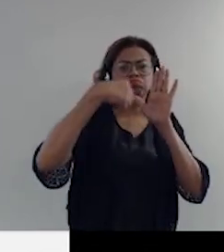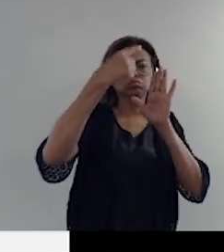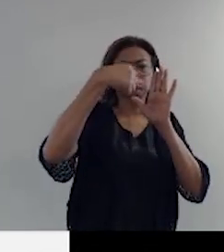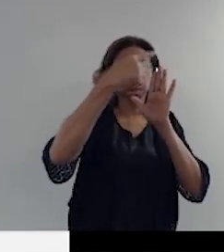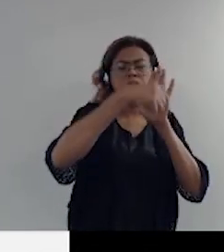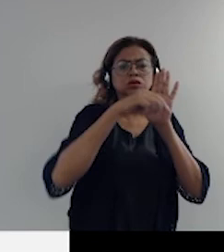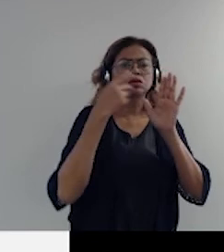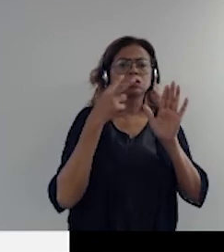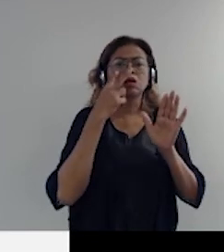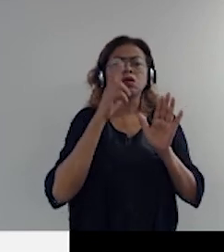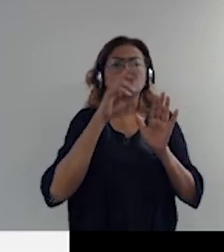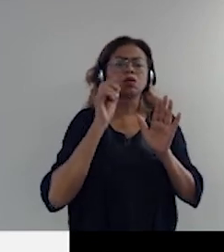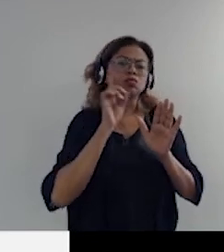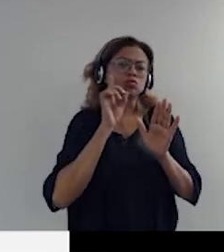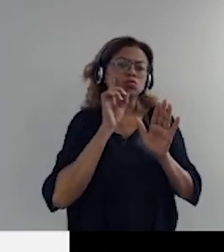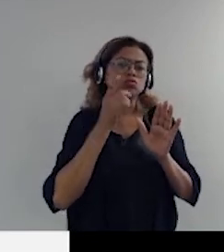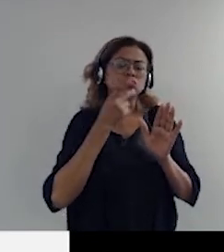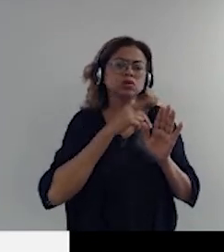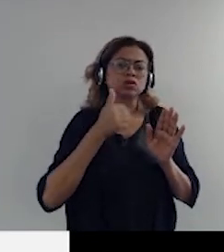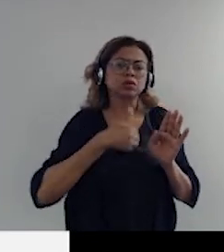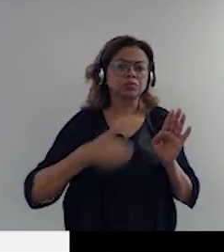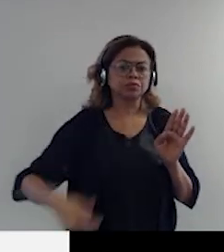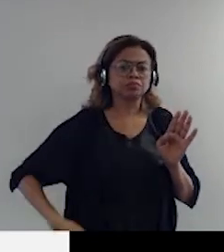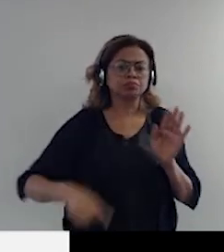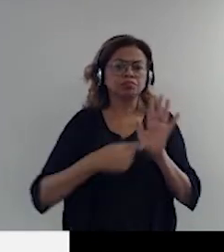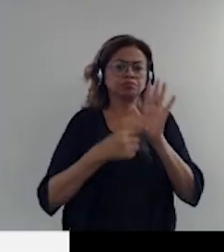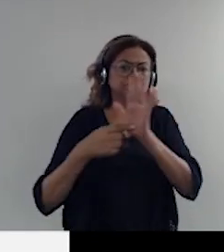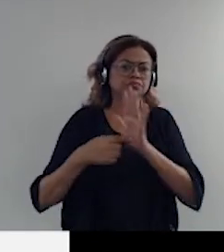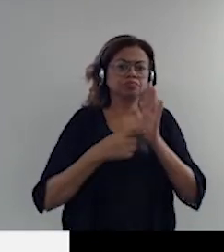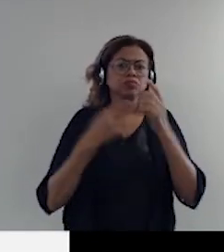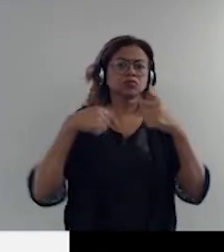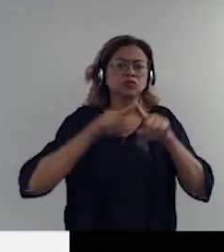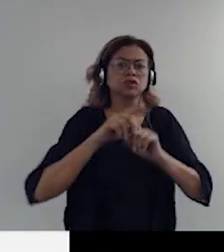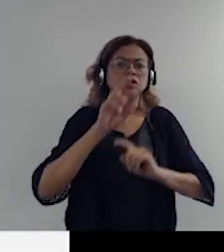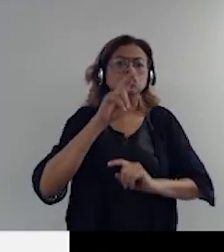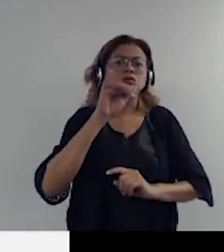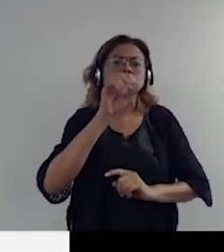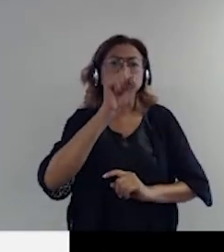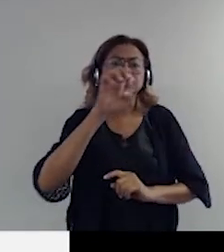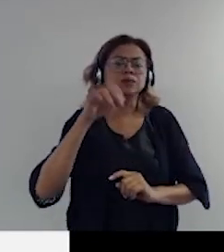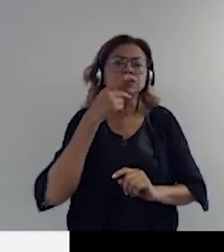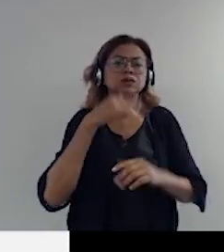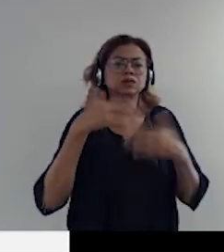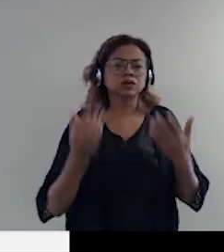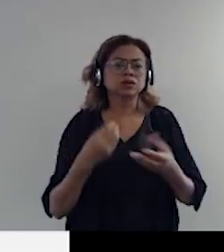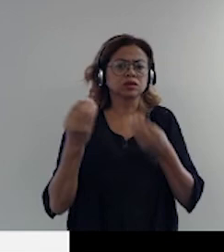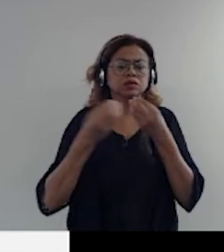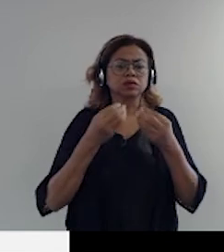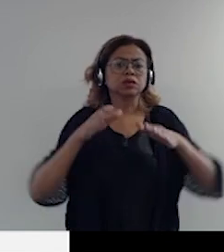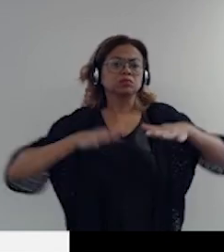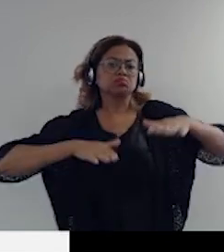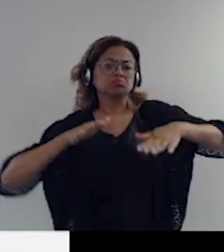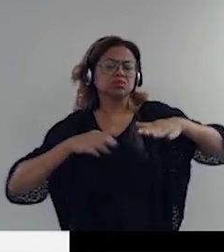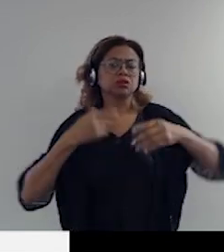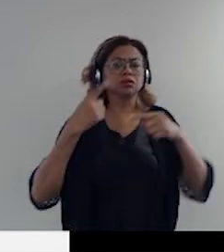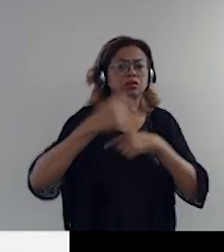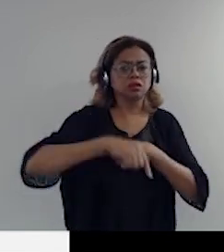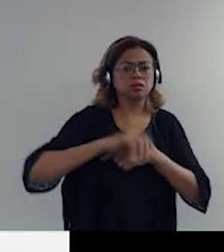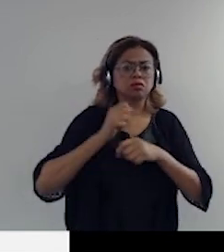mundo olhando todo dia, é que a crise do Covid e as incertezas trazidas pela